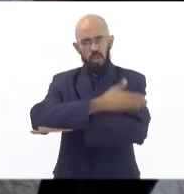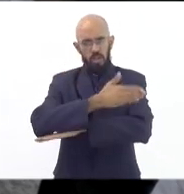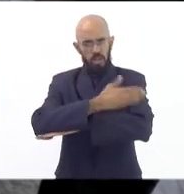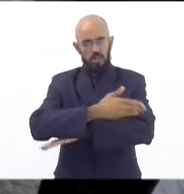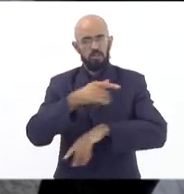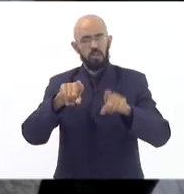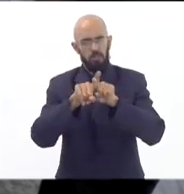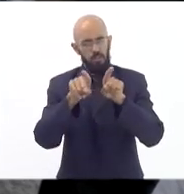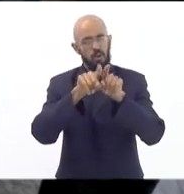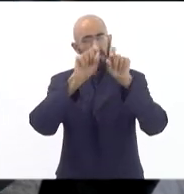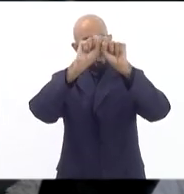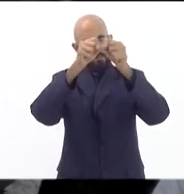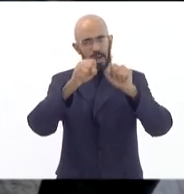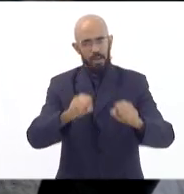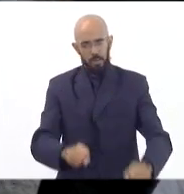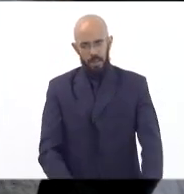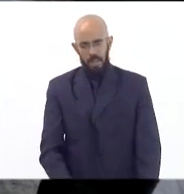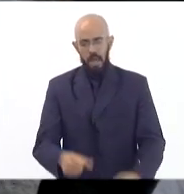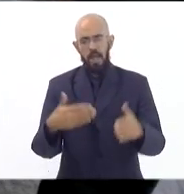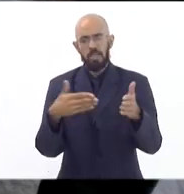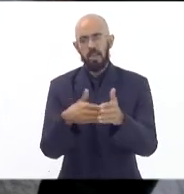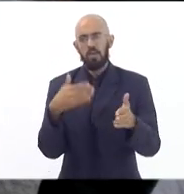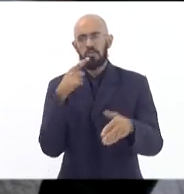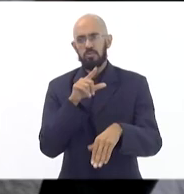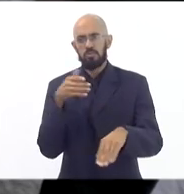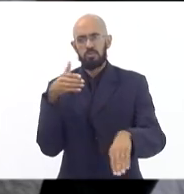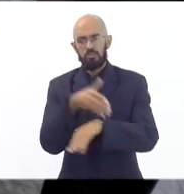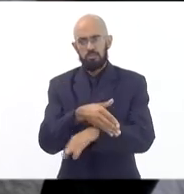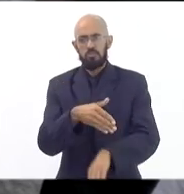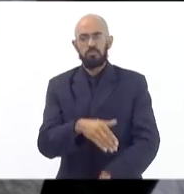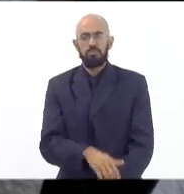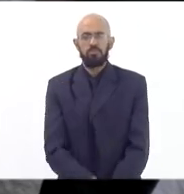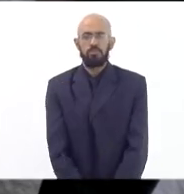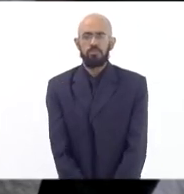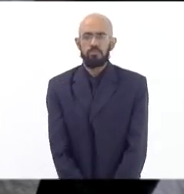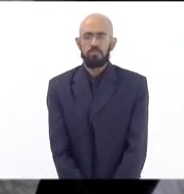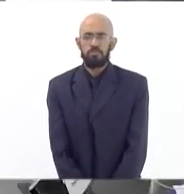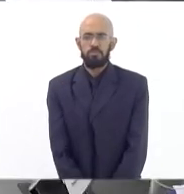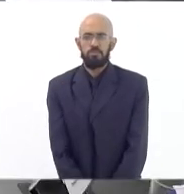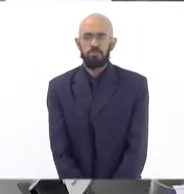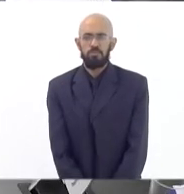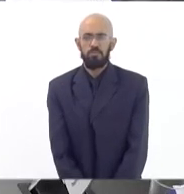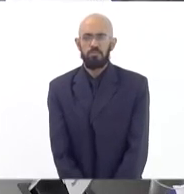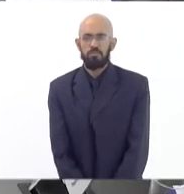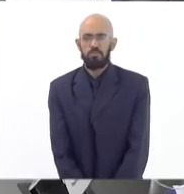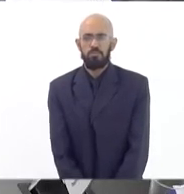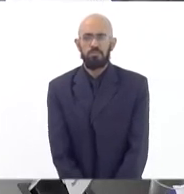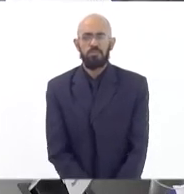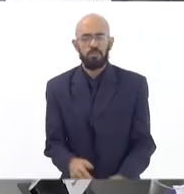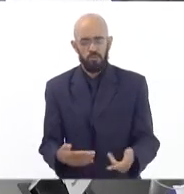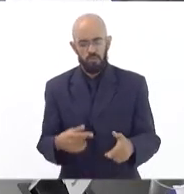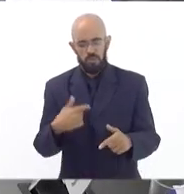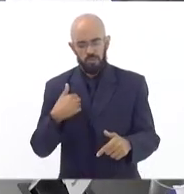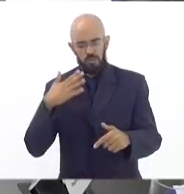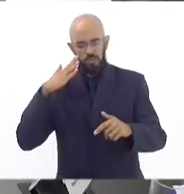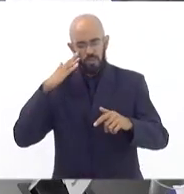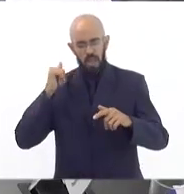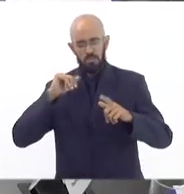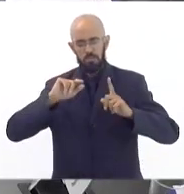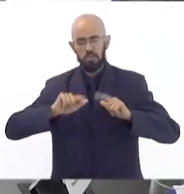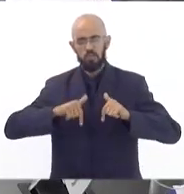quebradas e posteriormente separado chegou a ser invadido é mais inteirando aqui a gente sabe que o esforço da